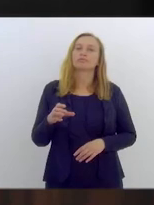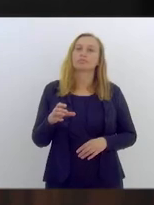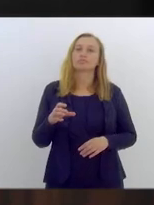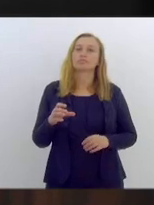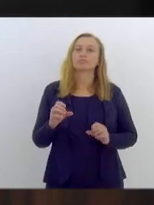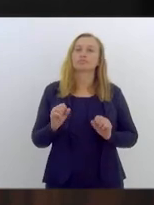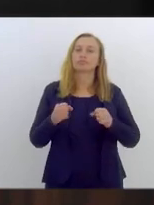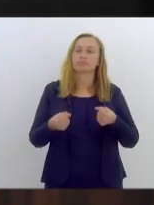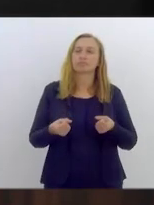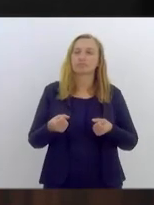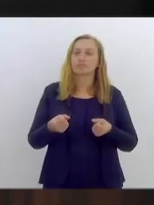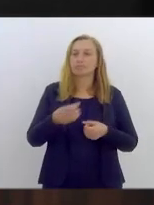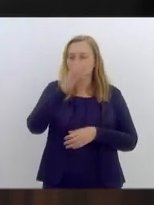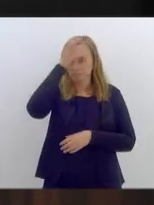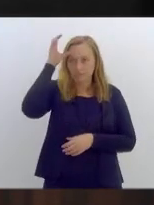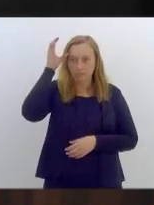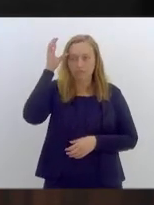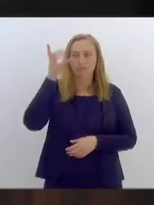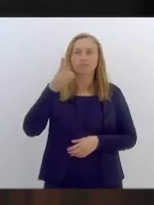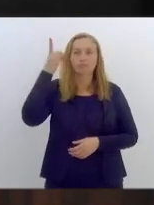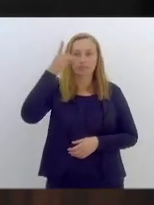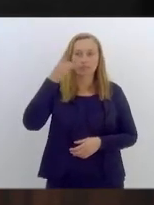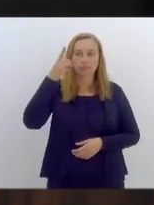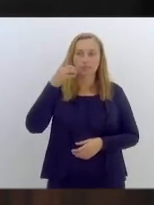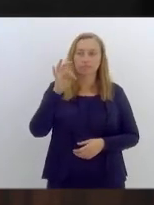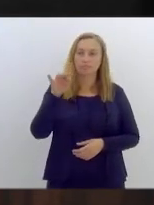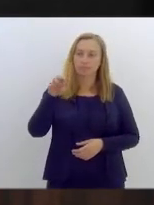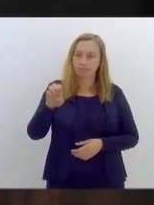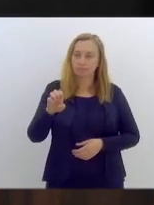deputada Alana Passos, deputada Franciane Mota.